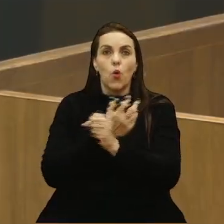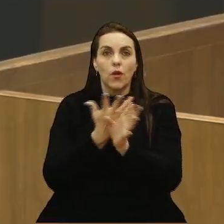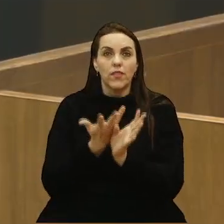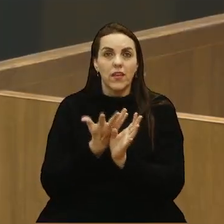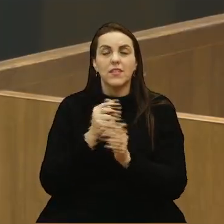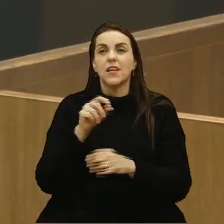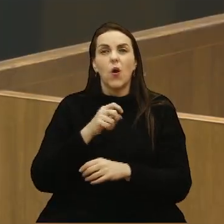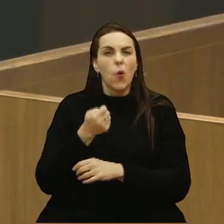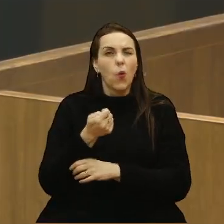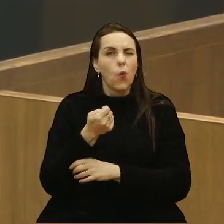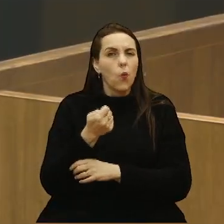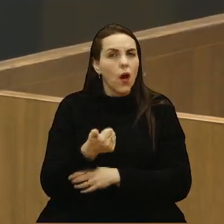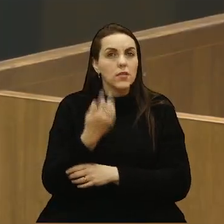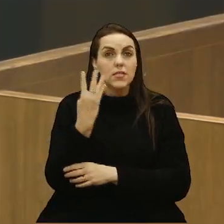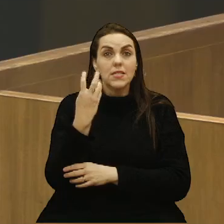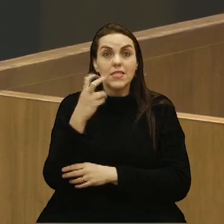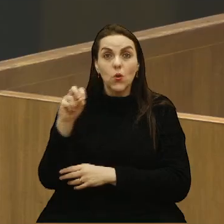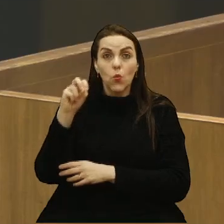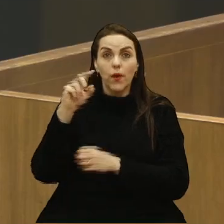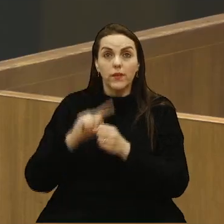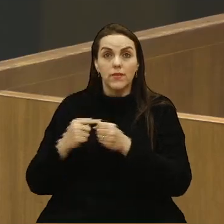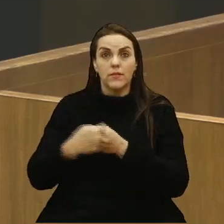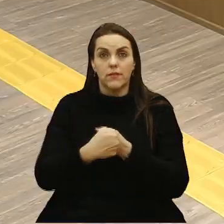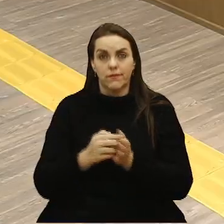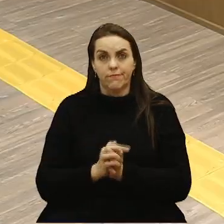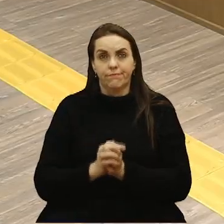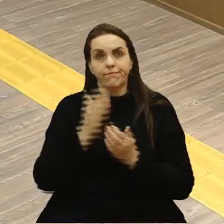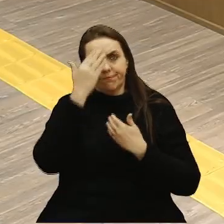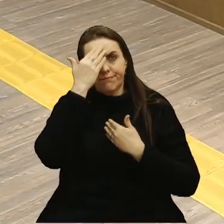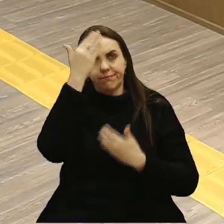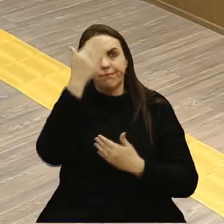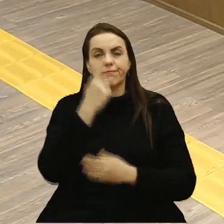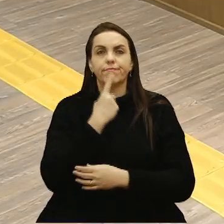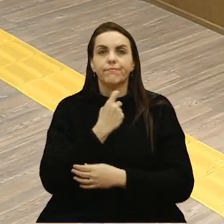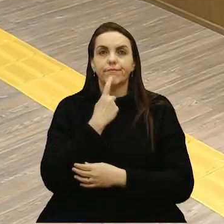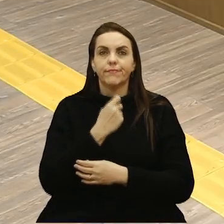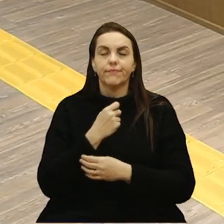São quase 50 municípios. Obrigado, vereadora Rose Frigerio. Em declaração de líder bancário.